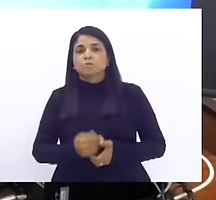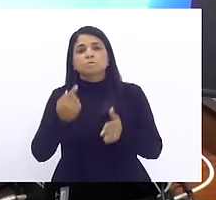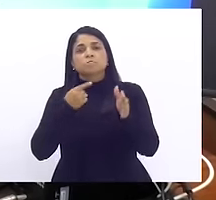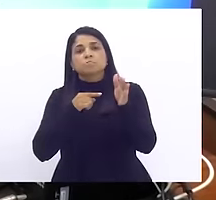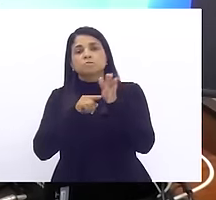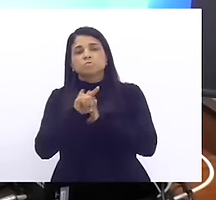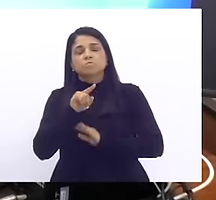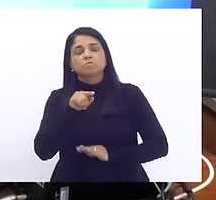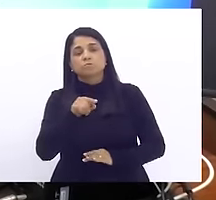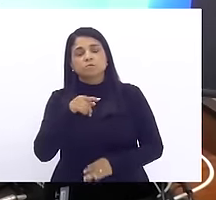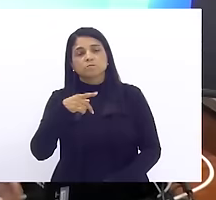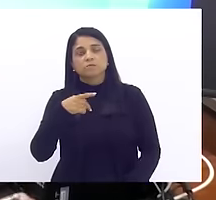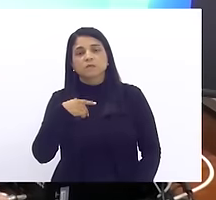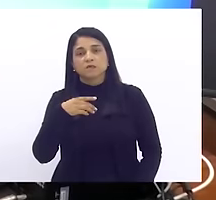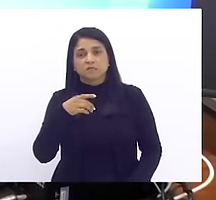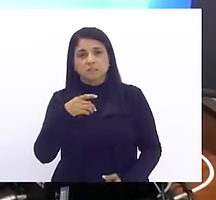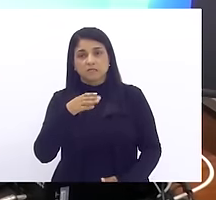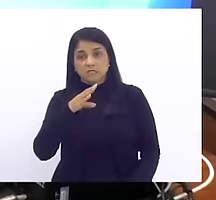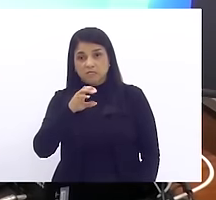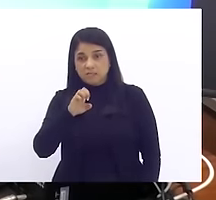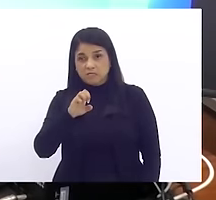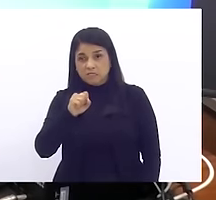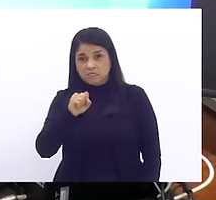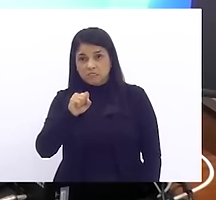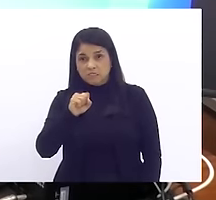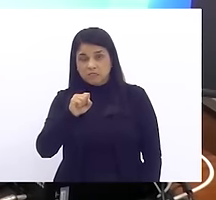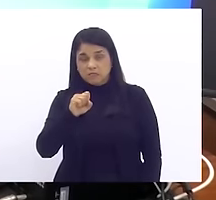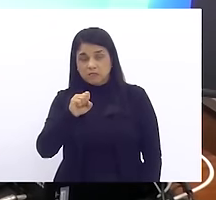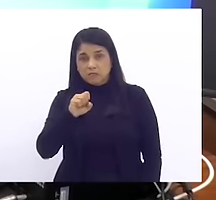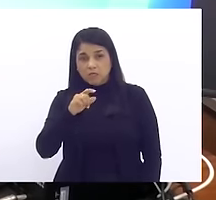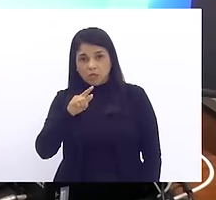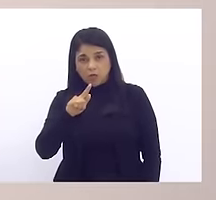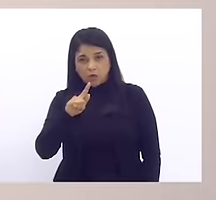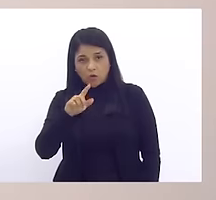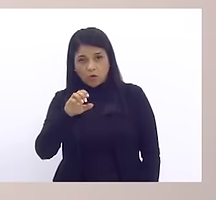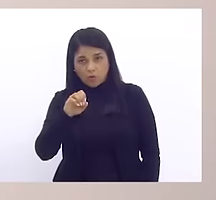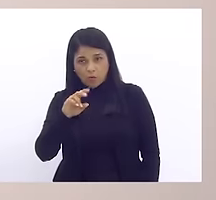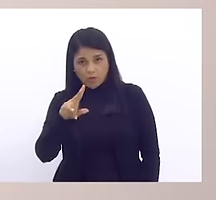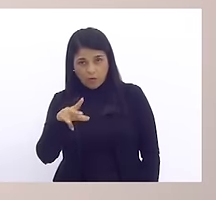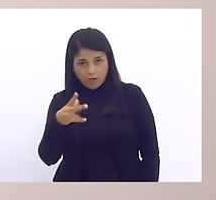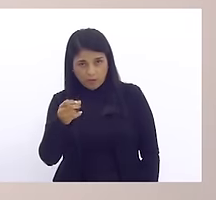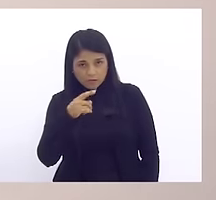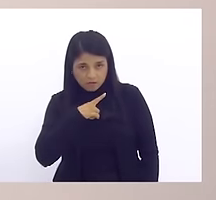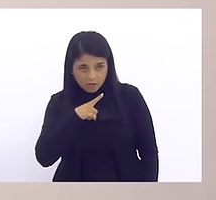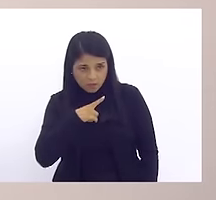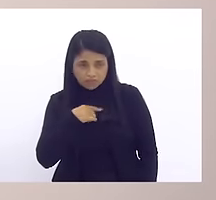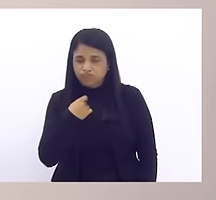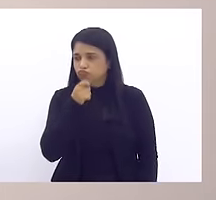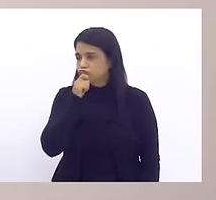vocês utilizam cegonha nas operações não não temos cegonha não tem Cegonhas